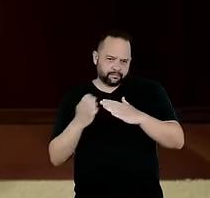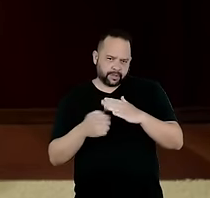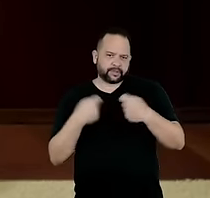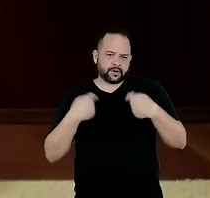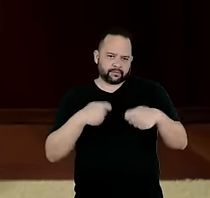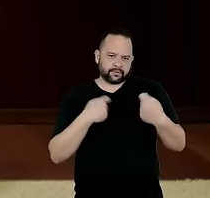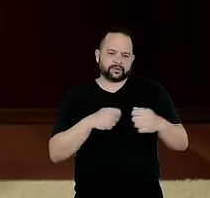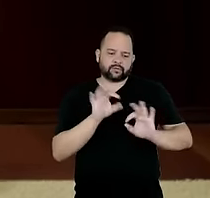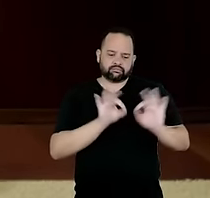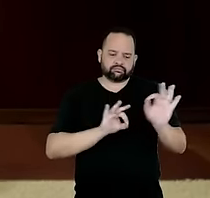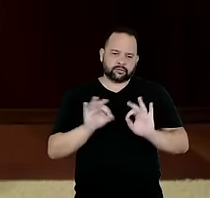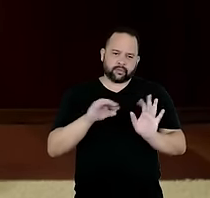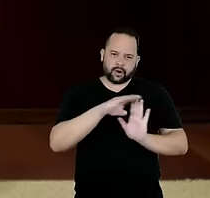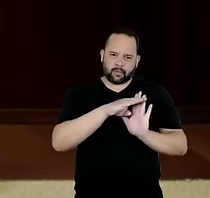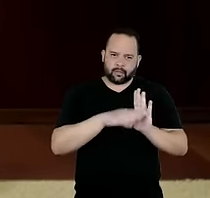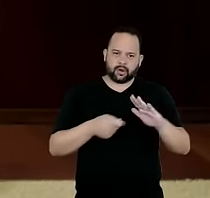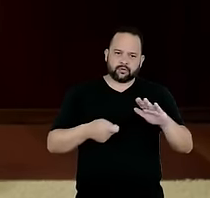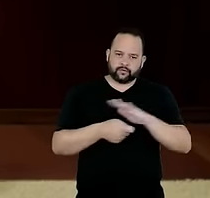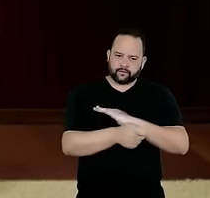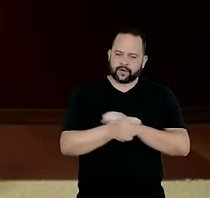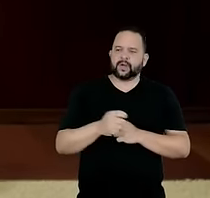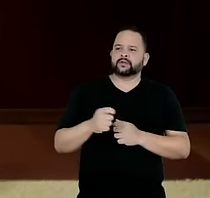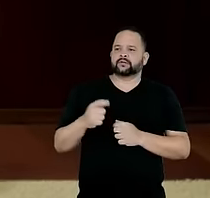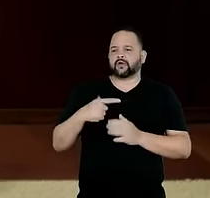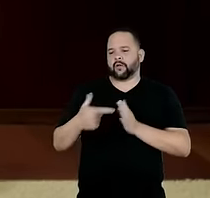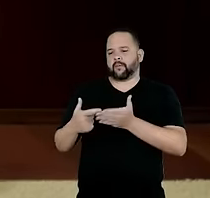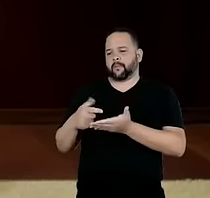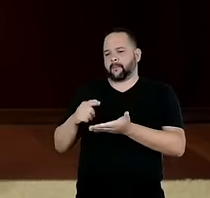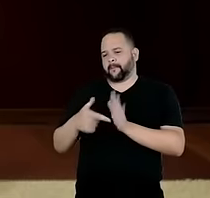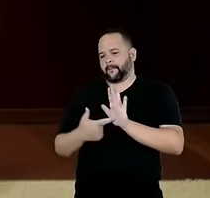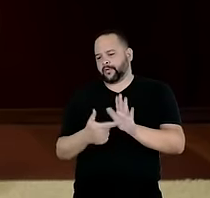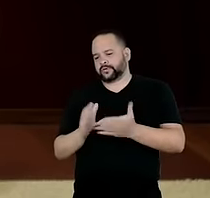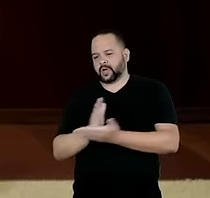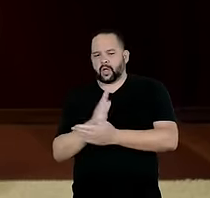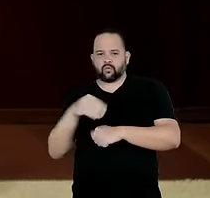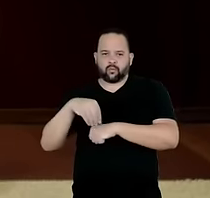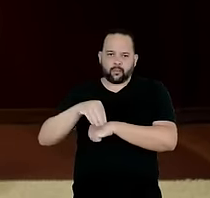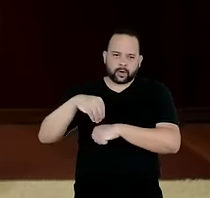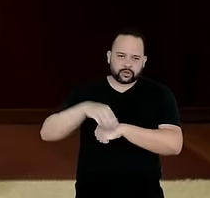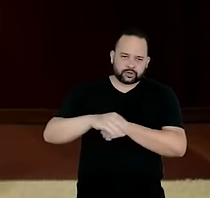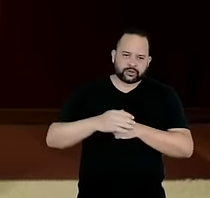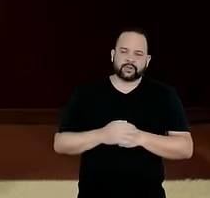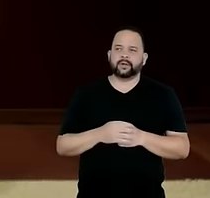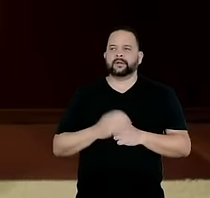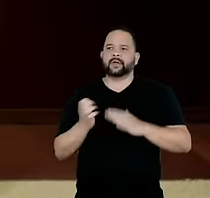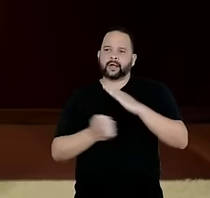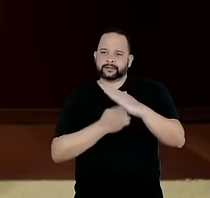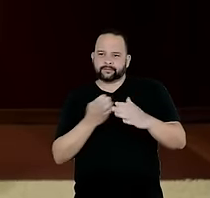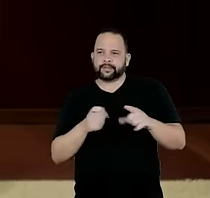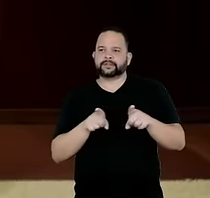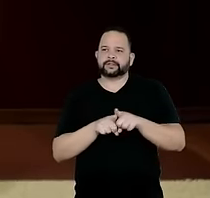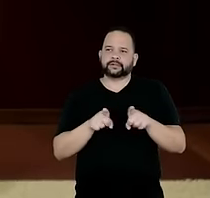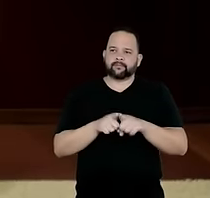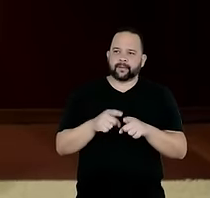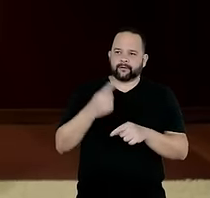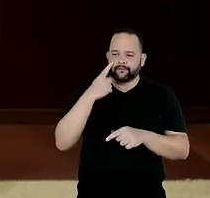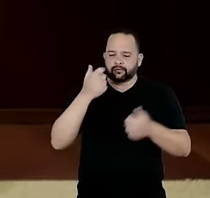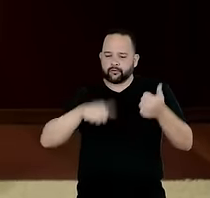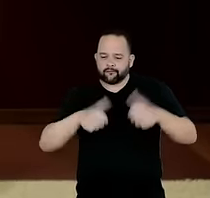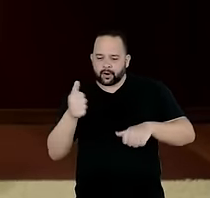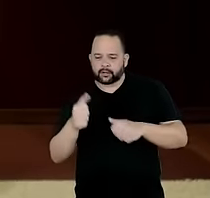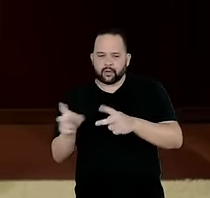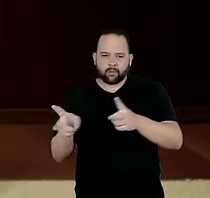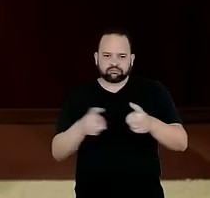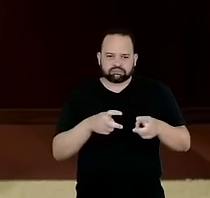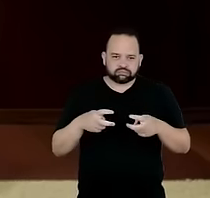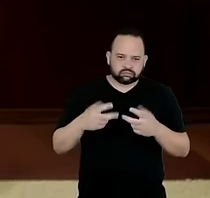gente tá pensando pro ano que vem as empresas que estão de olho no balanço Quais são as aplicações que poderiam ali ser diferenciais claro que tem um nível de risco